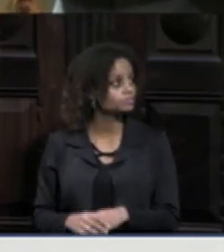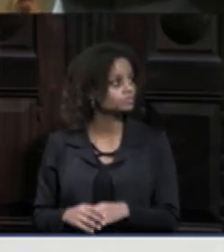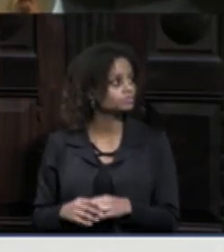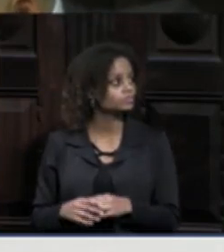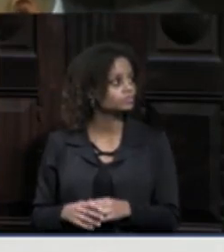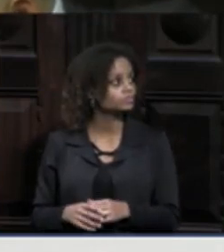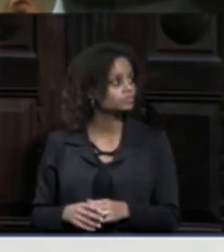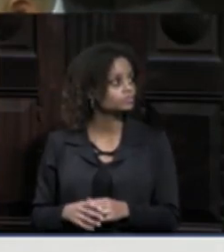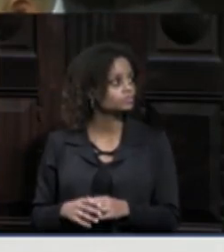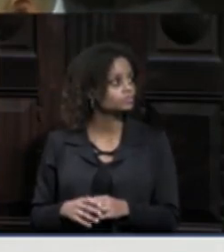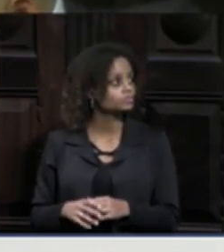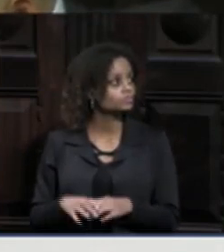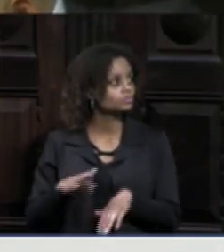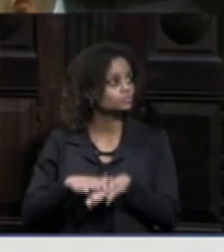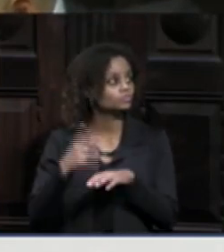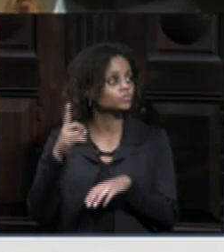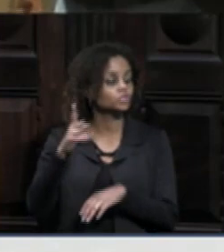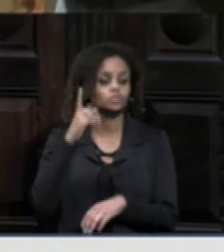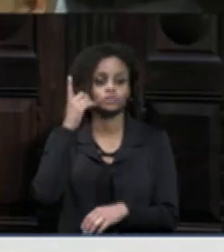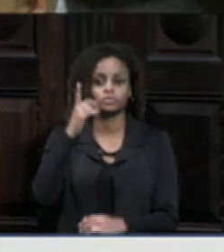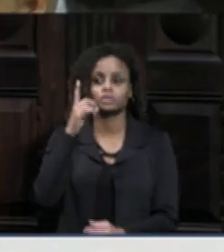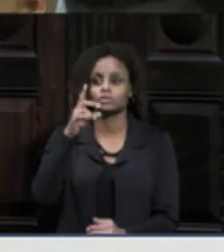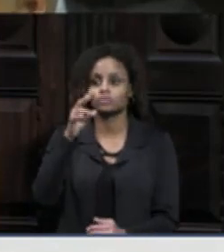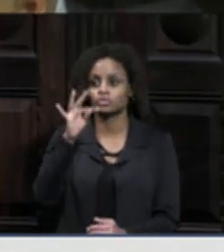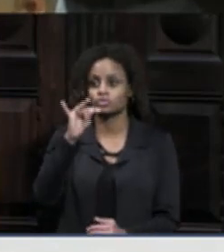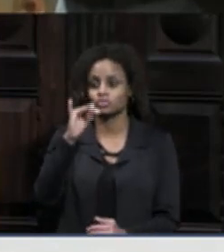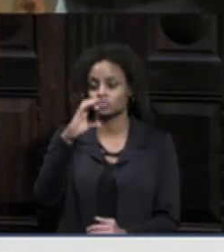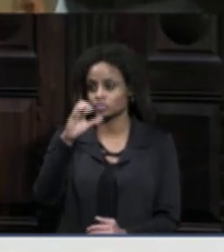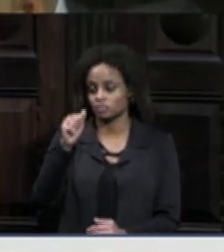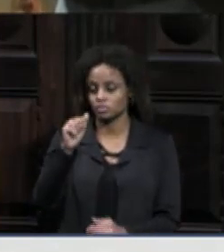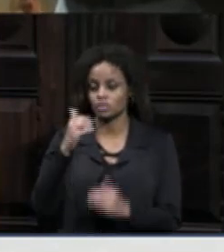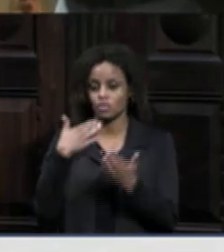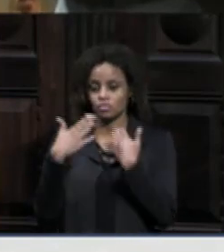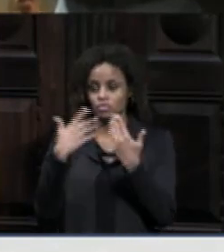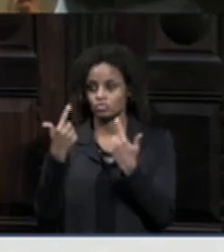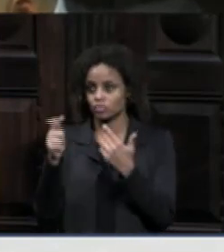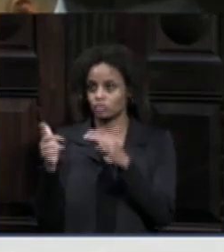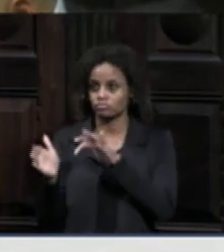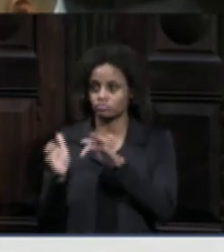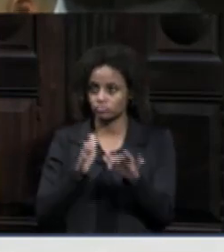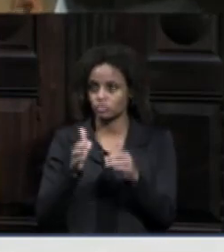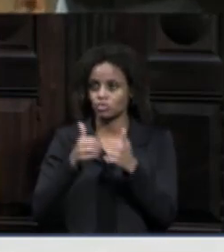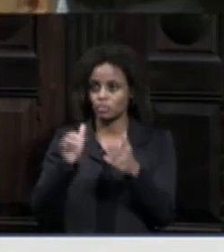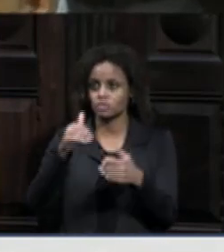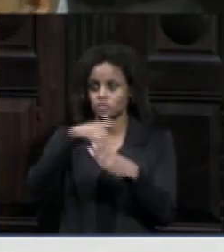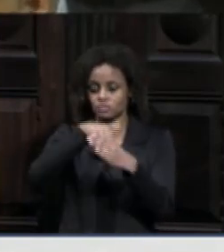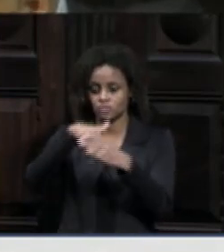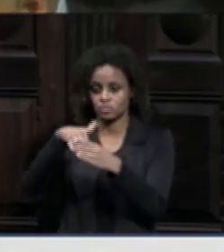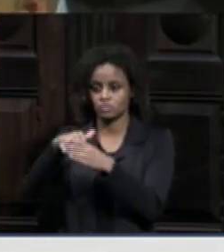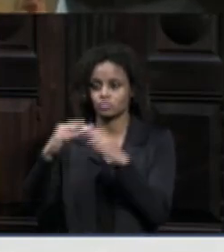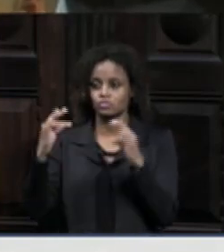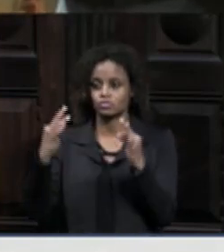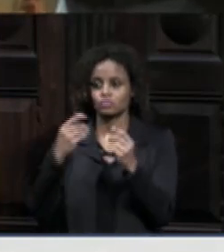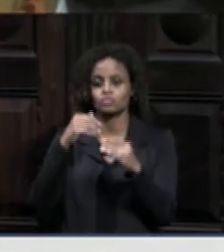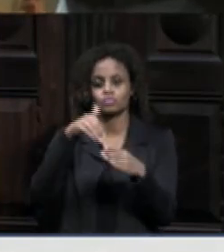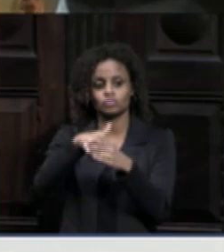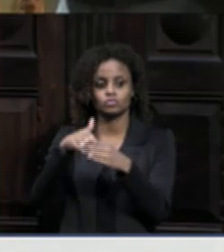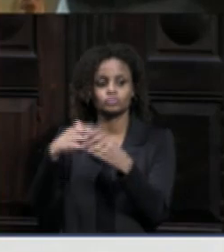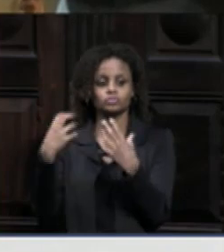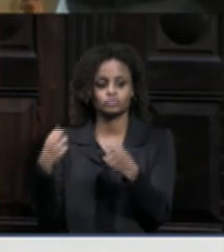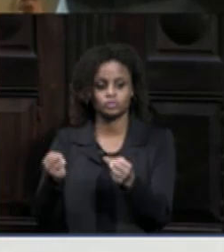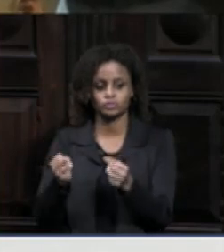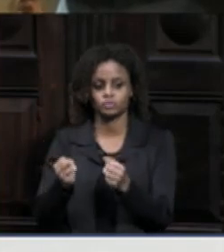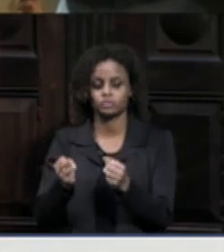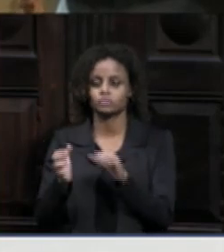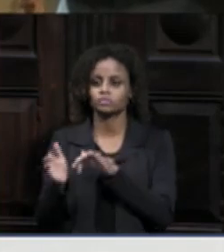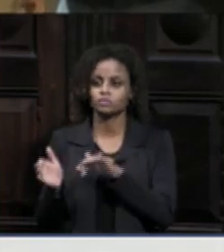Relator deputado Dica. Em discussão, não havendo que queira discutir, encerrada a discussão, em votação. Os senhores que aprovam nessa comissão, aprovado. Projeto de